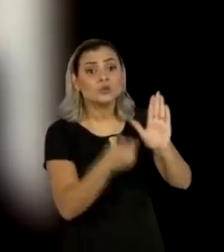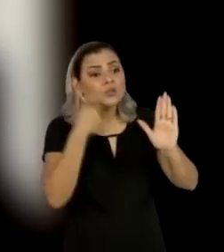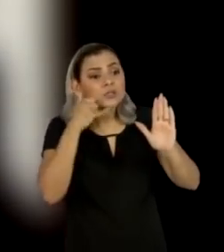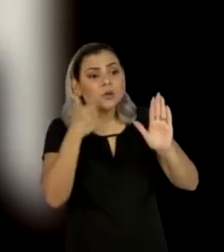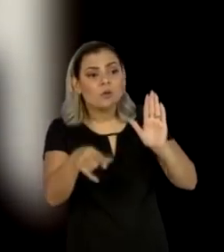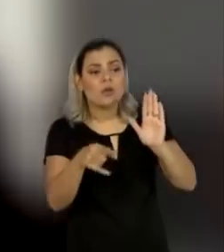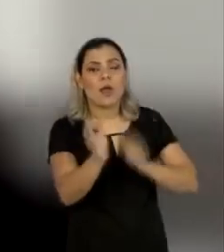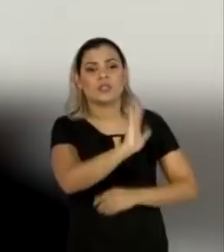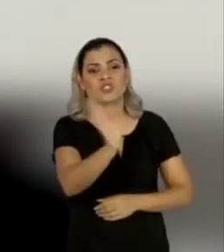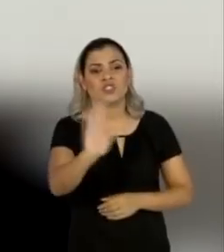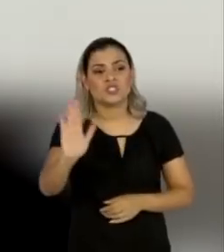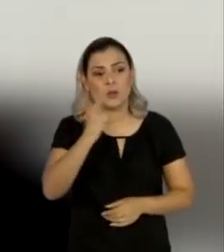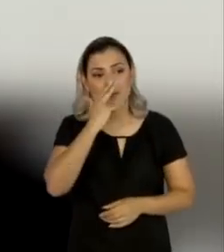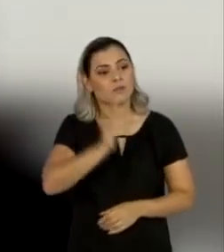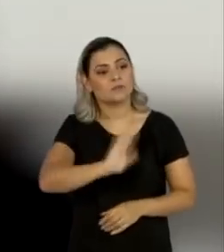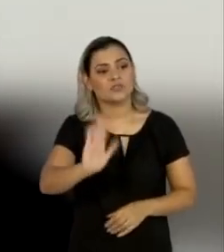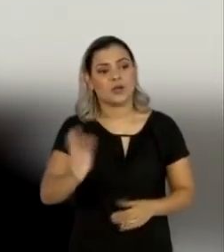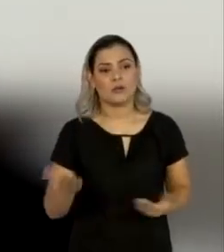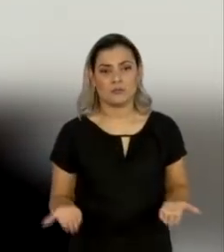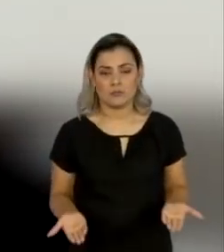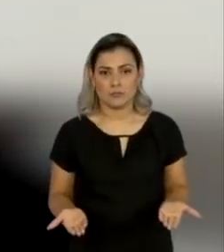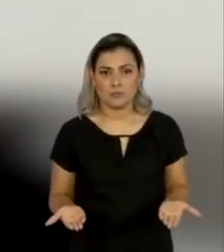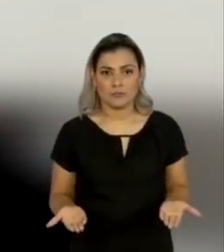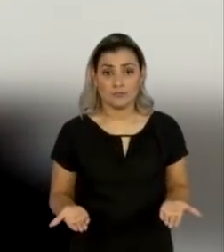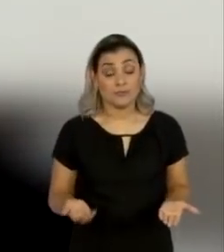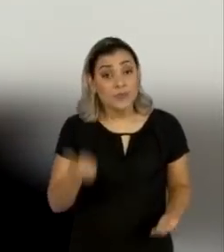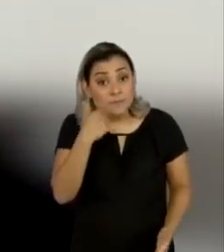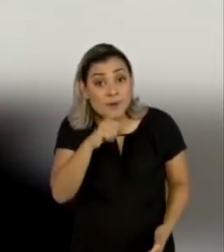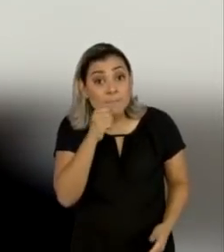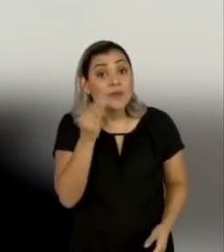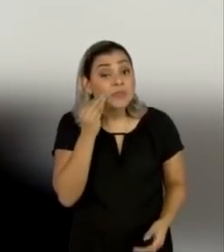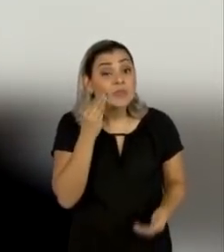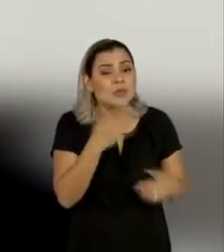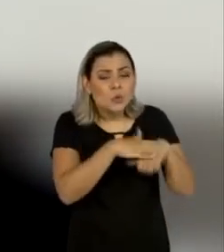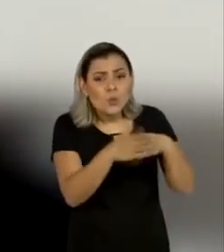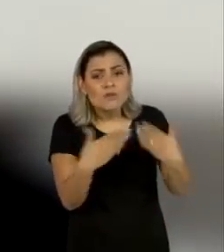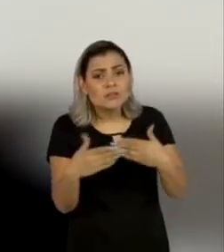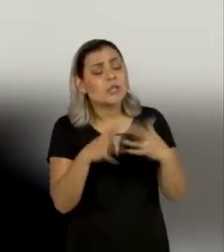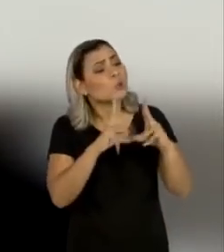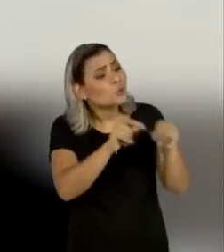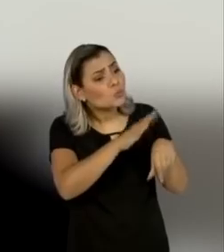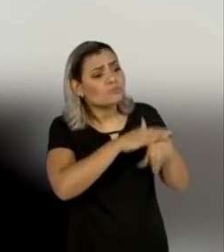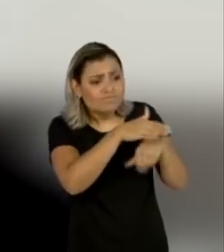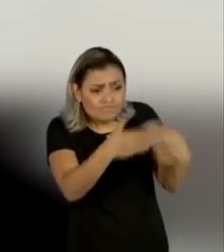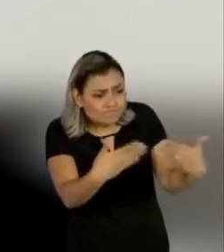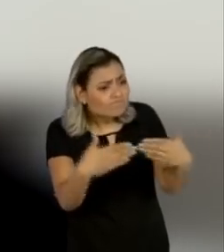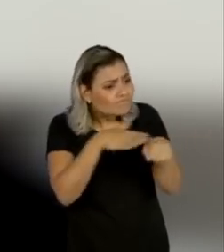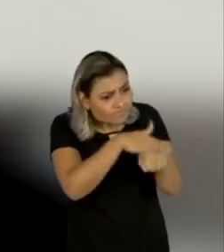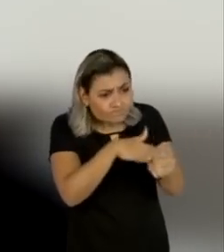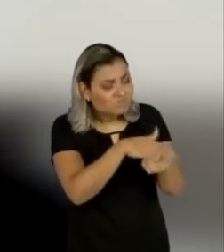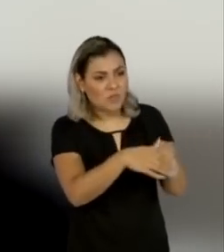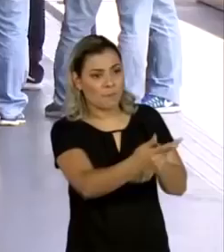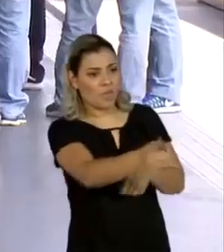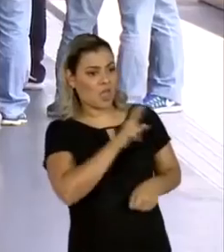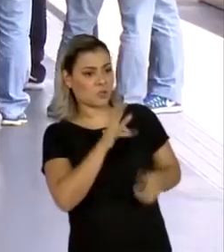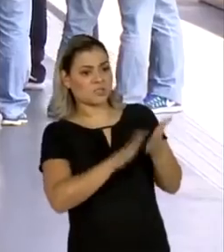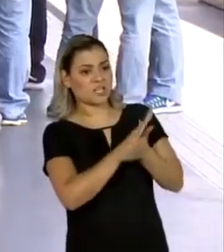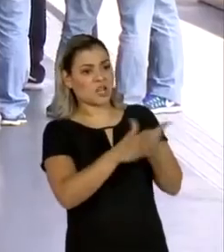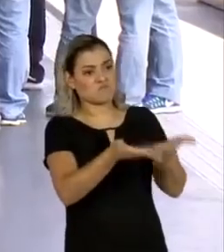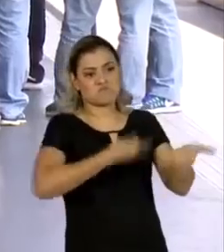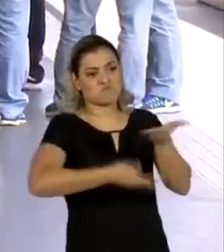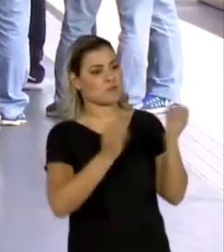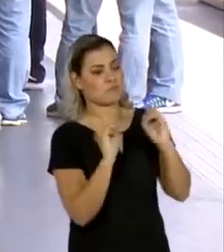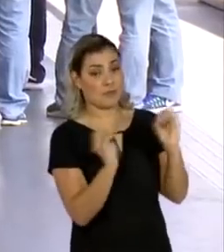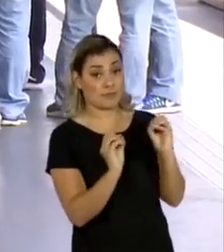carta de despedida. A mãe tentava conversar. Tudo que você falava não tinha retorno, nada. Como